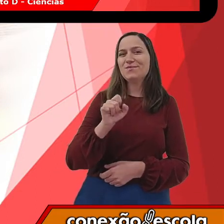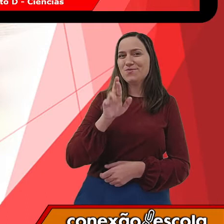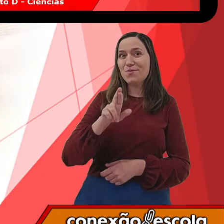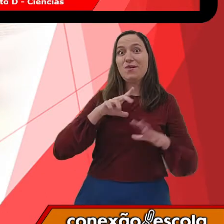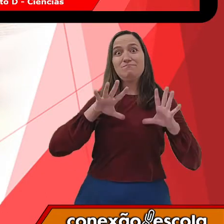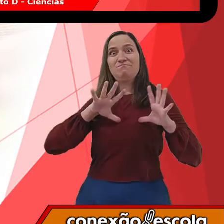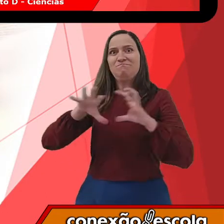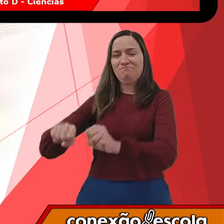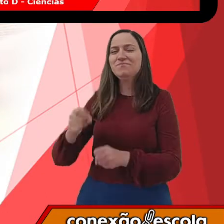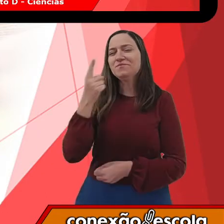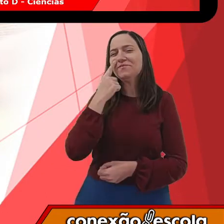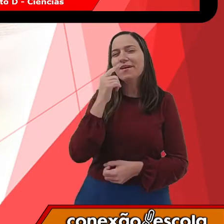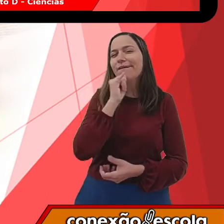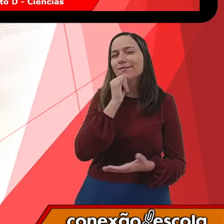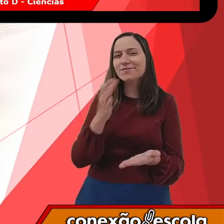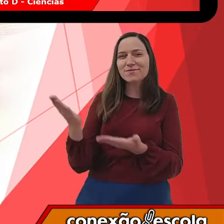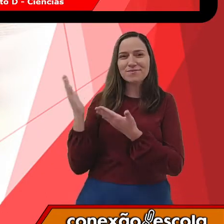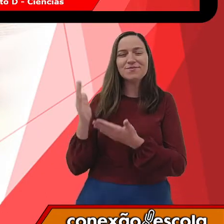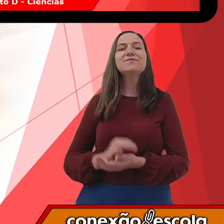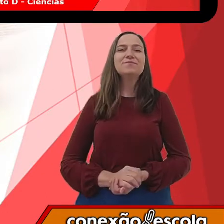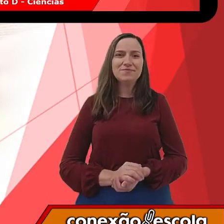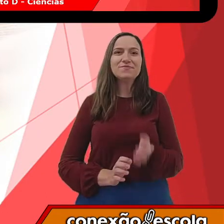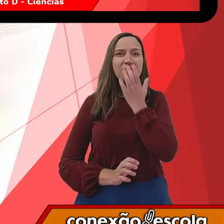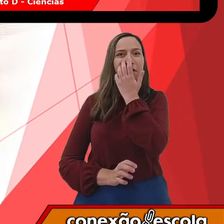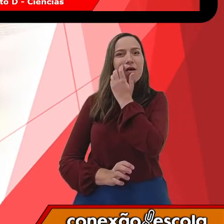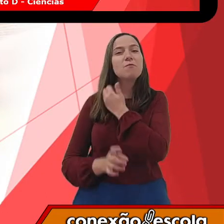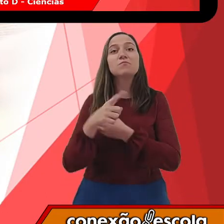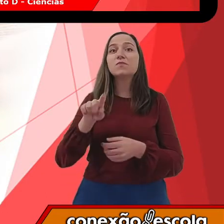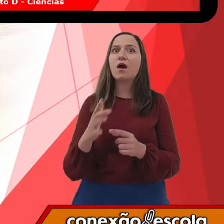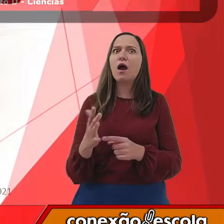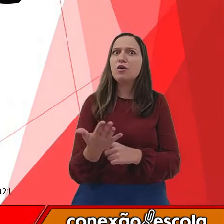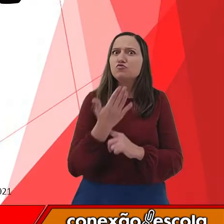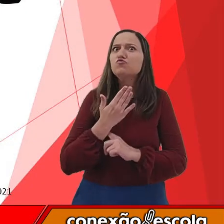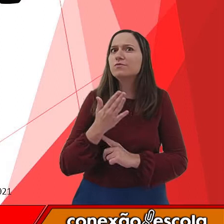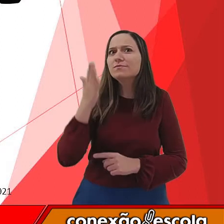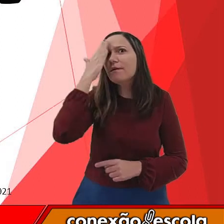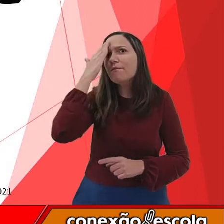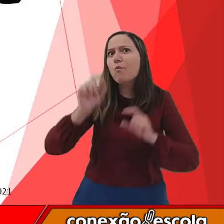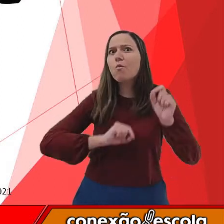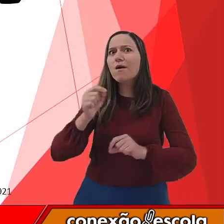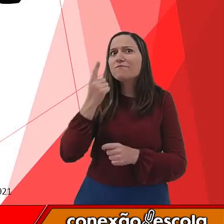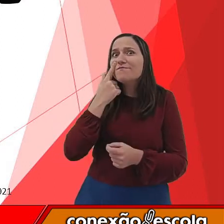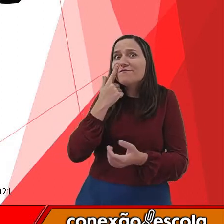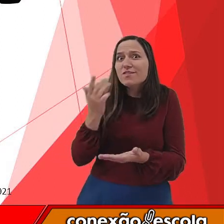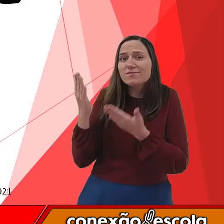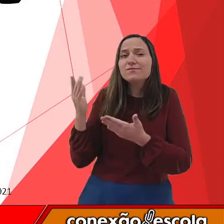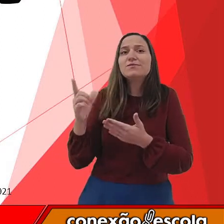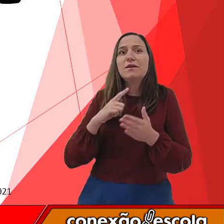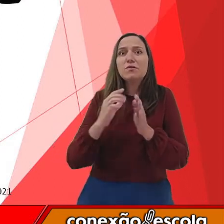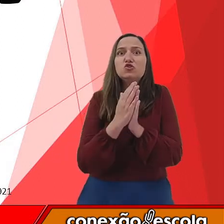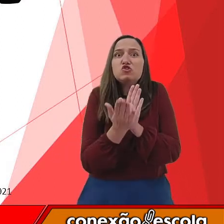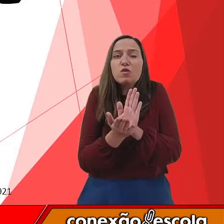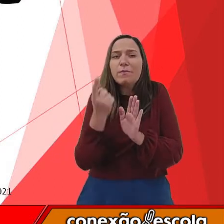animais predadores? Me ajudem a descobrir quais são eles, observando apenas a sua sombra.